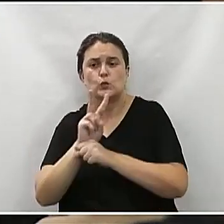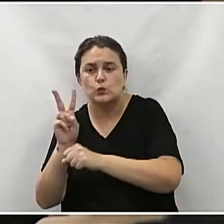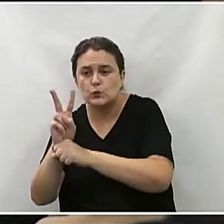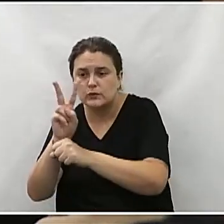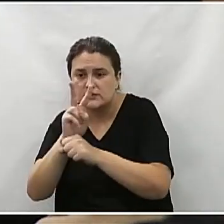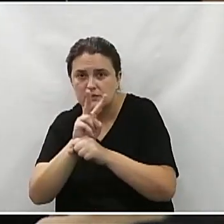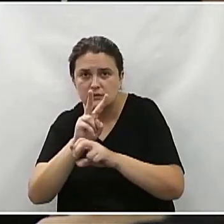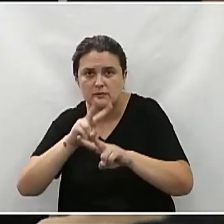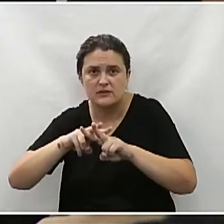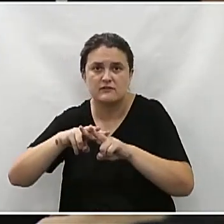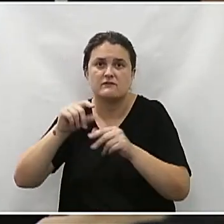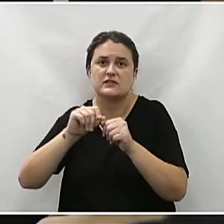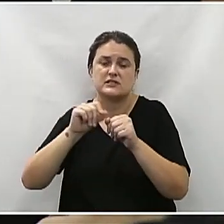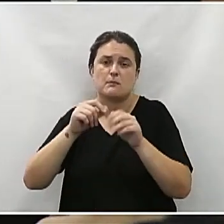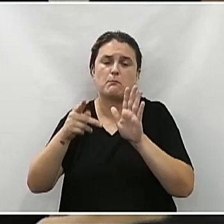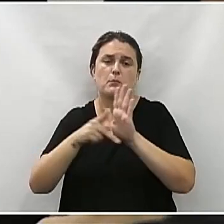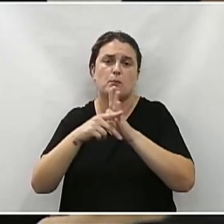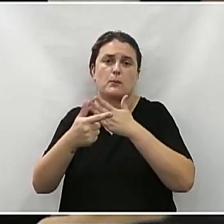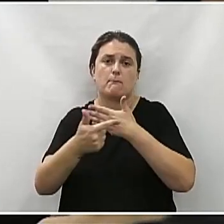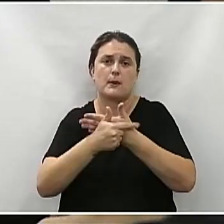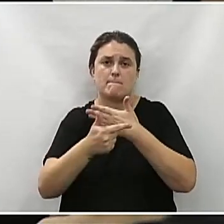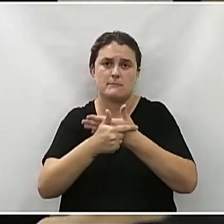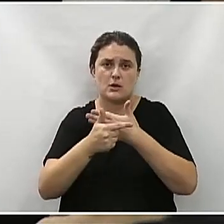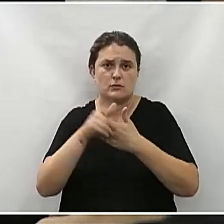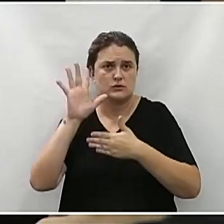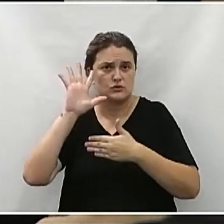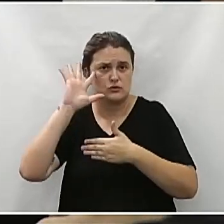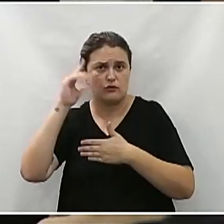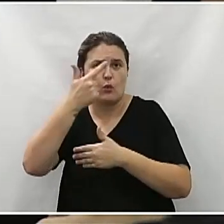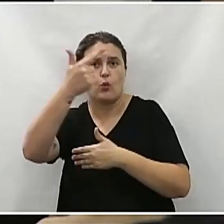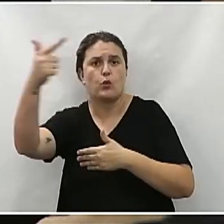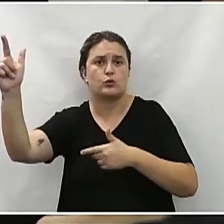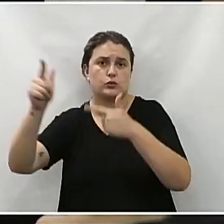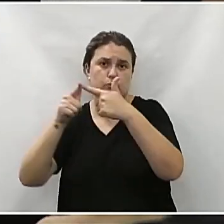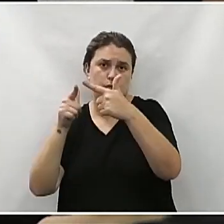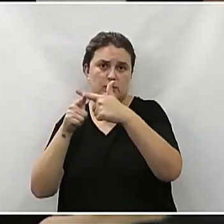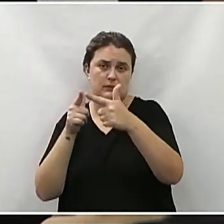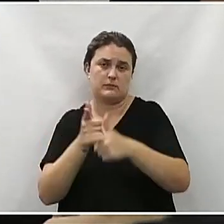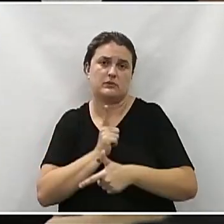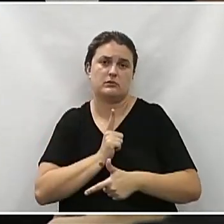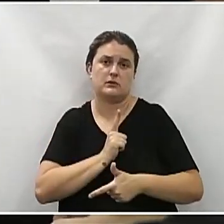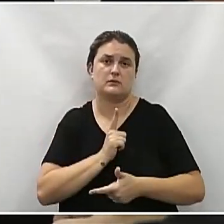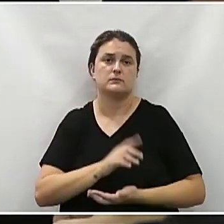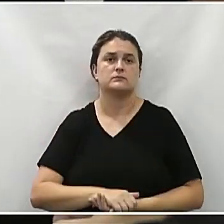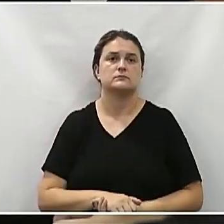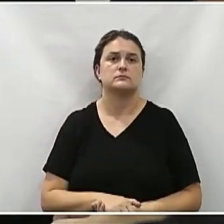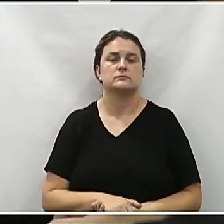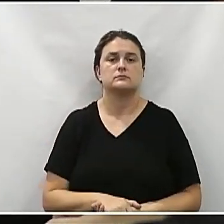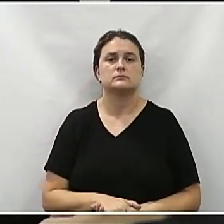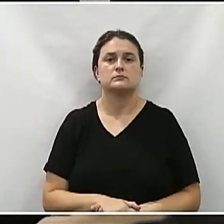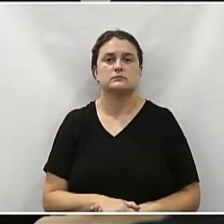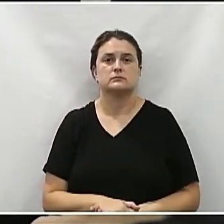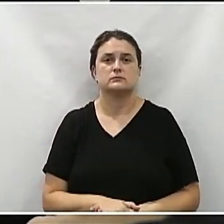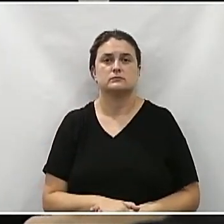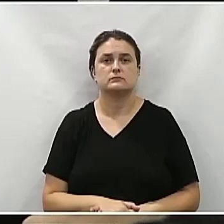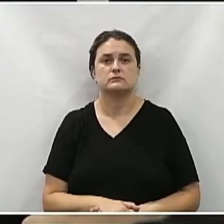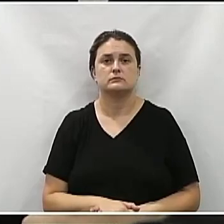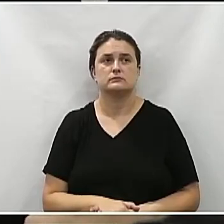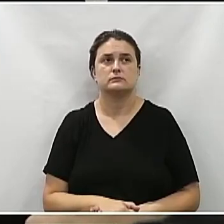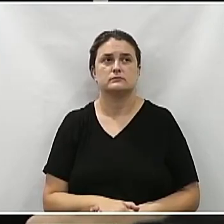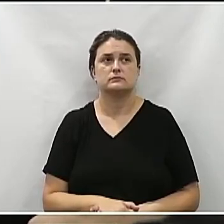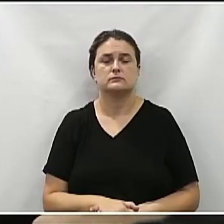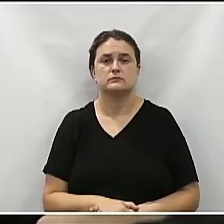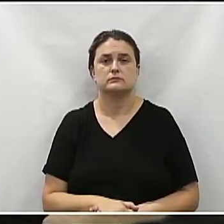presos e realmente poder fazer seu papel e solucionar muitas outras coisas que a nossa sociedade necessita obrigado